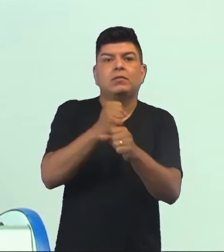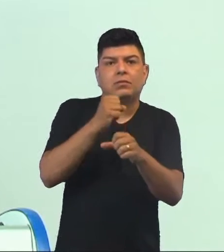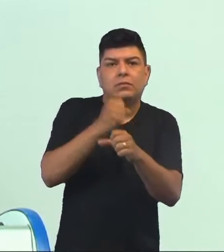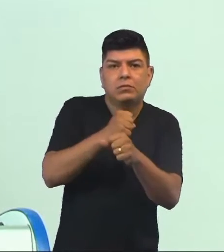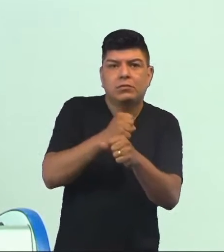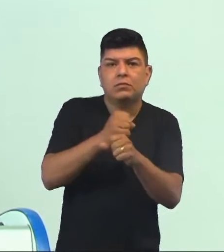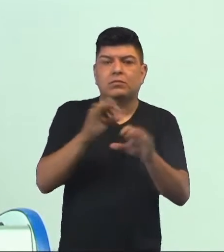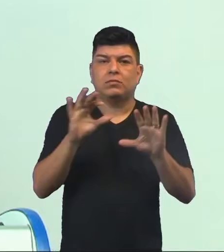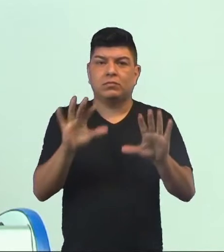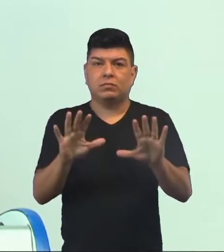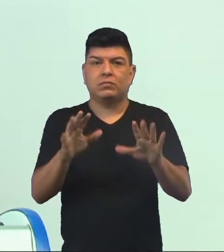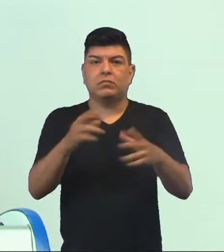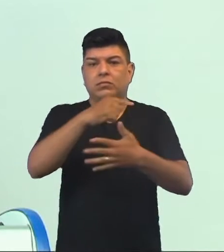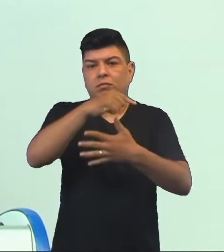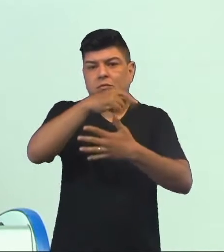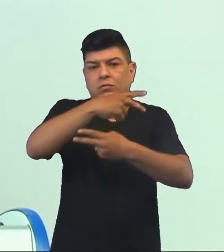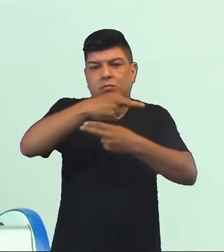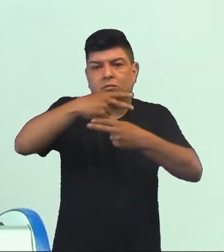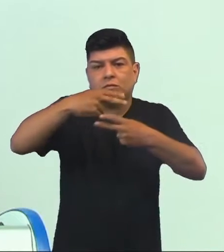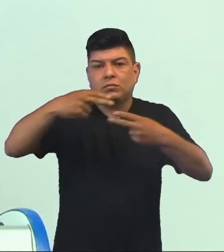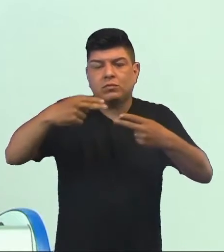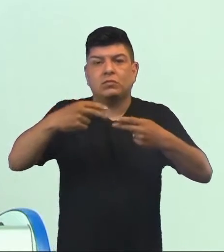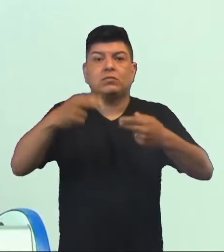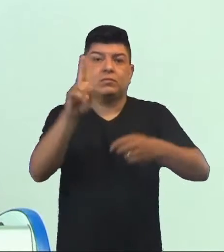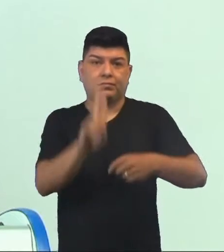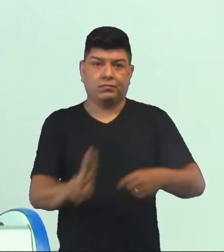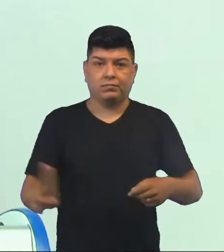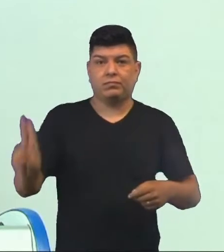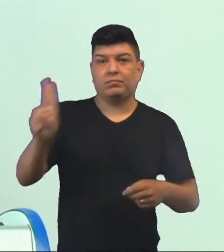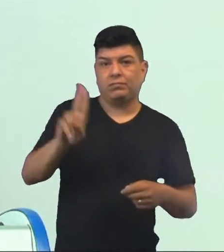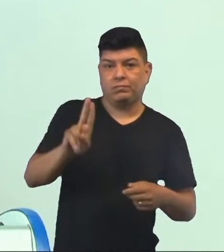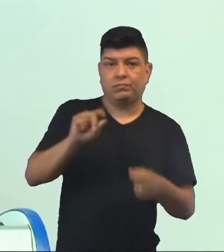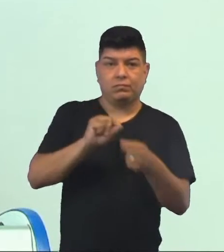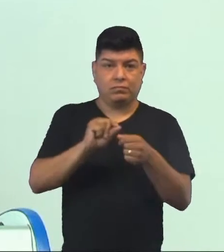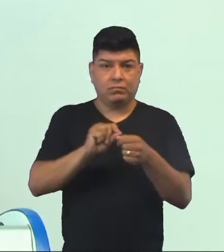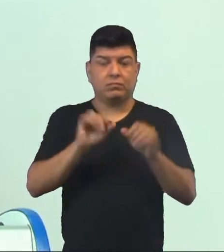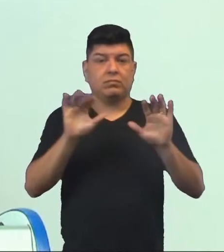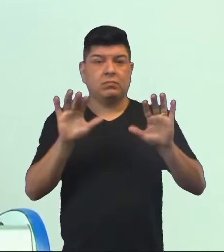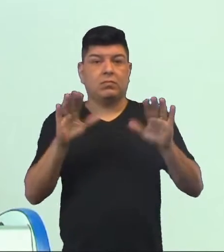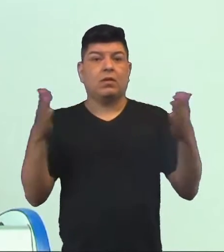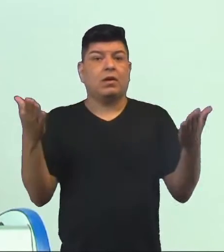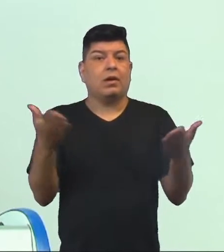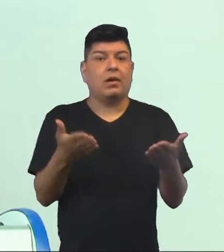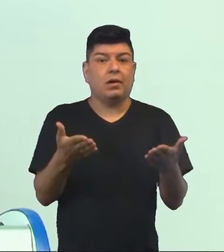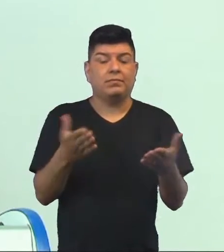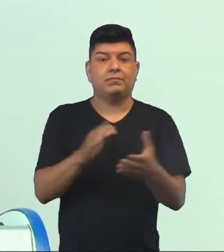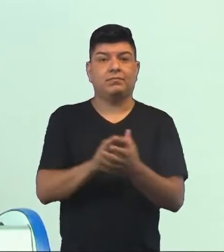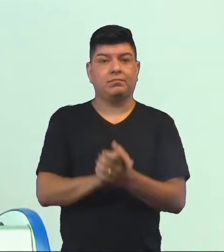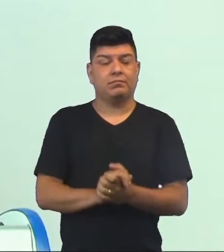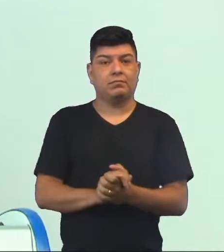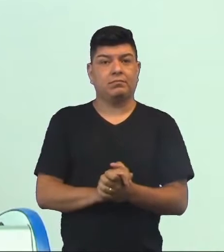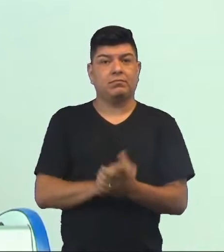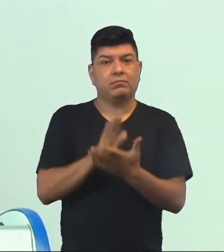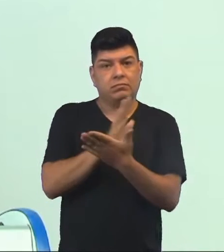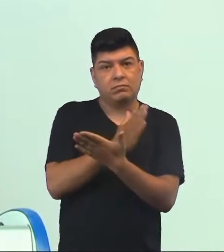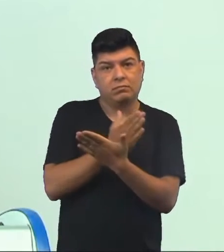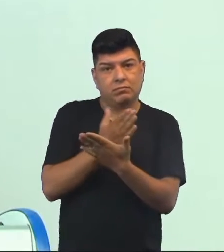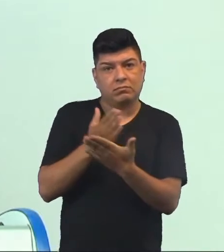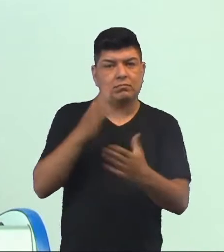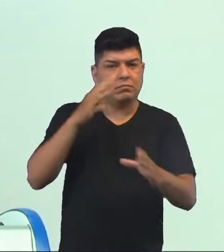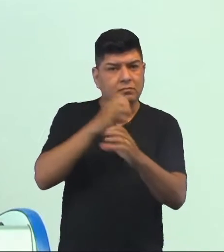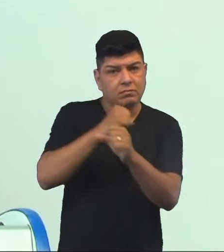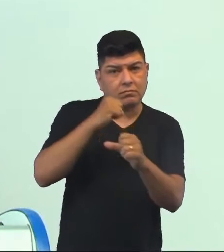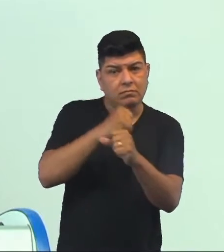no total de produtos de ingredientes que elas vão utilizar agora nós vamos ver esse em alguns